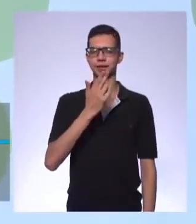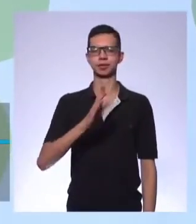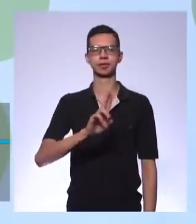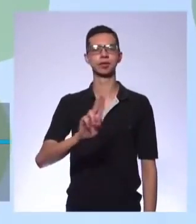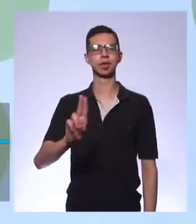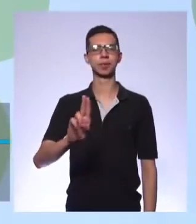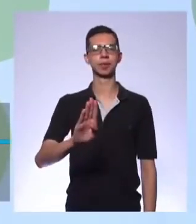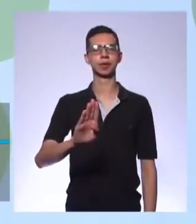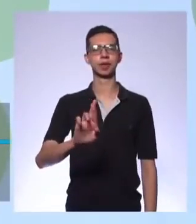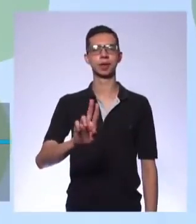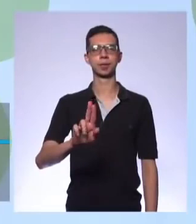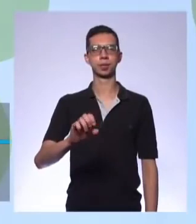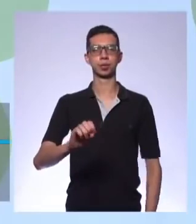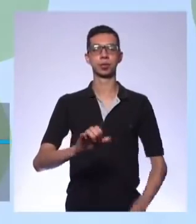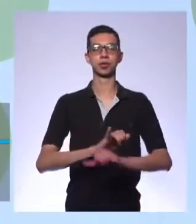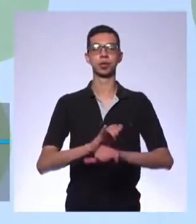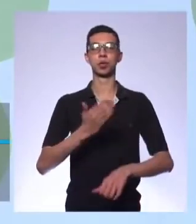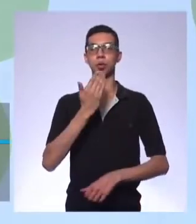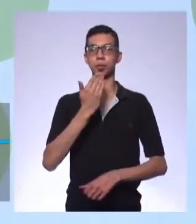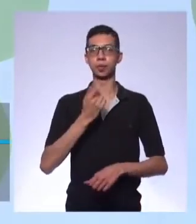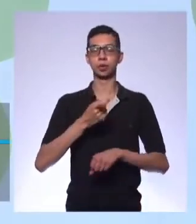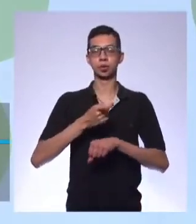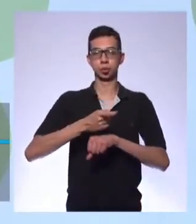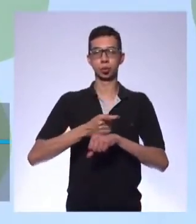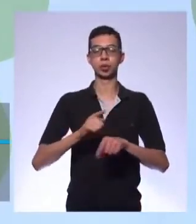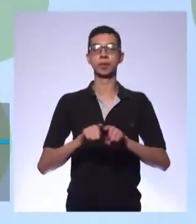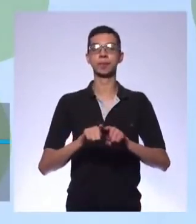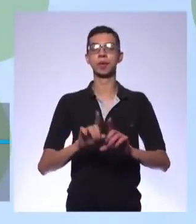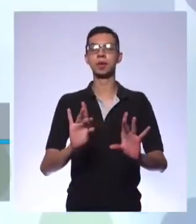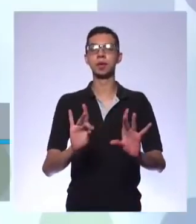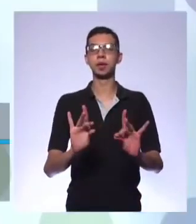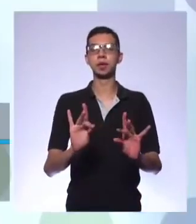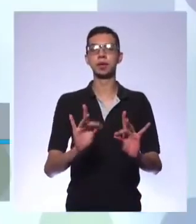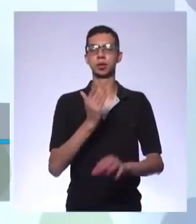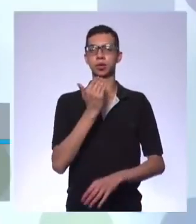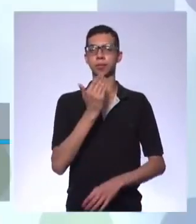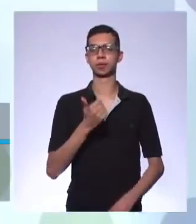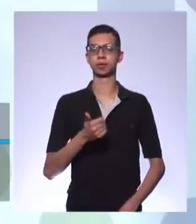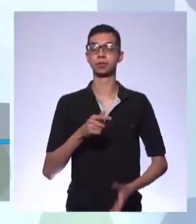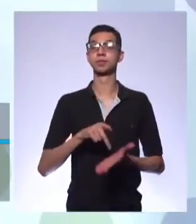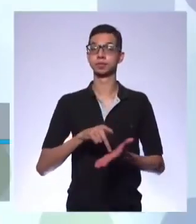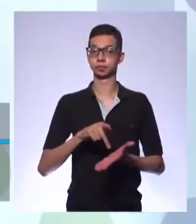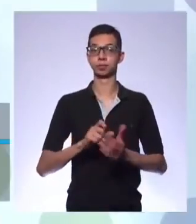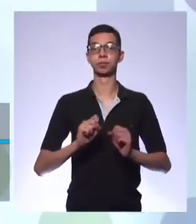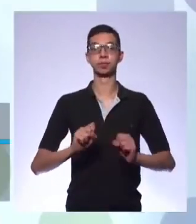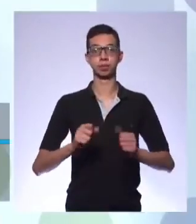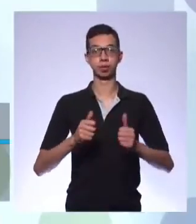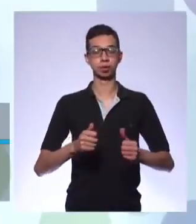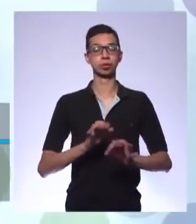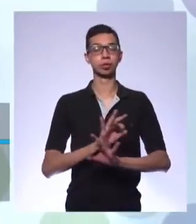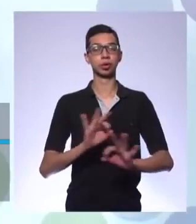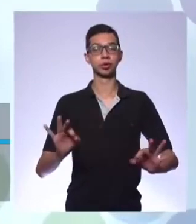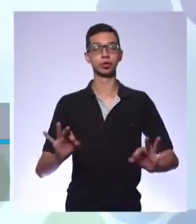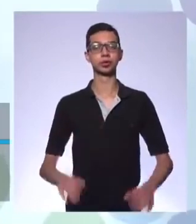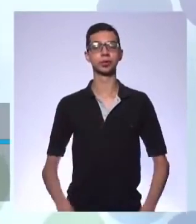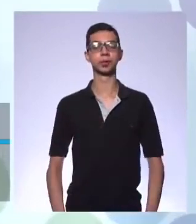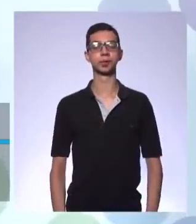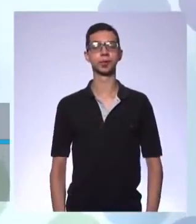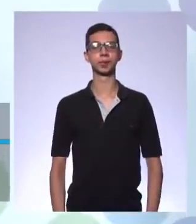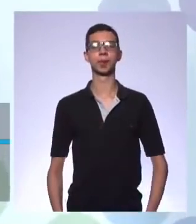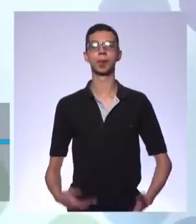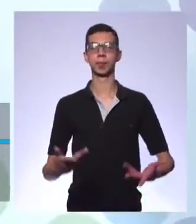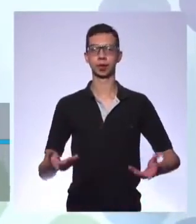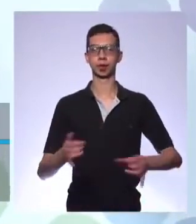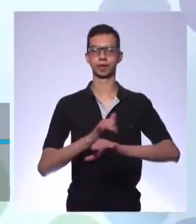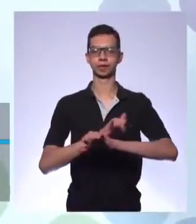assim, ó. Comida, tanto sólida quanto líquida. É, Tá bom, pode tá ter ótimo. alimento sólido e líquido, muito bem. Então, quando eu falo de alimento, gente, é